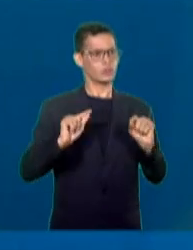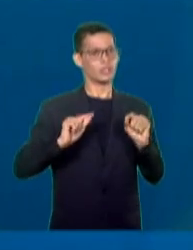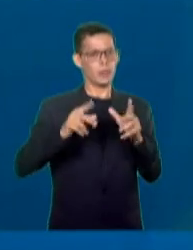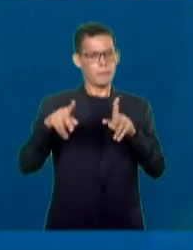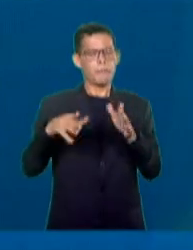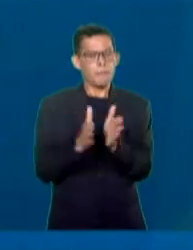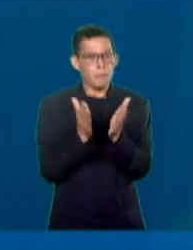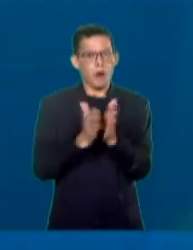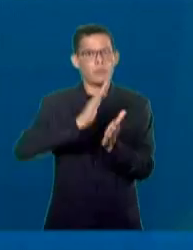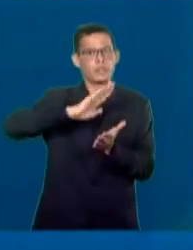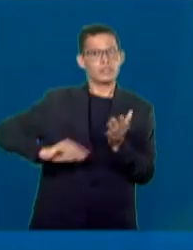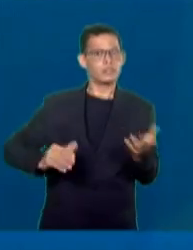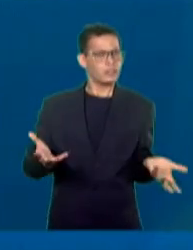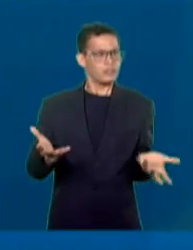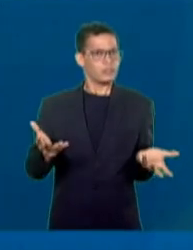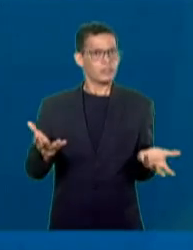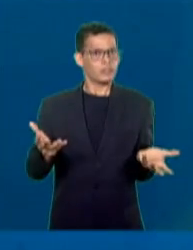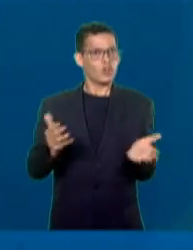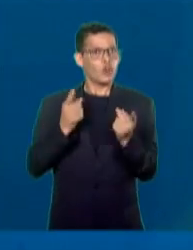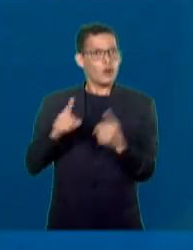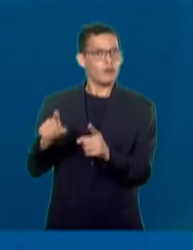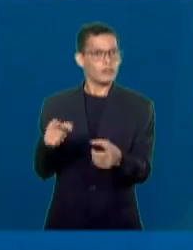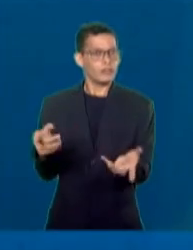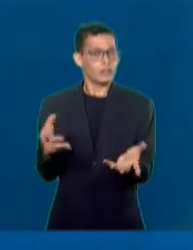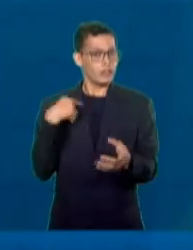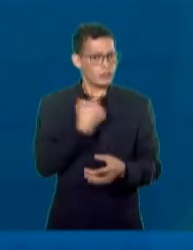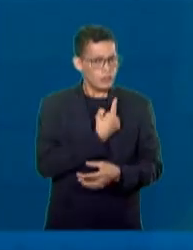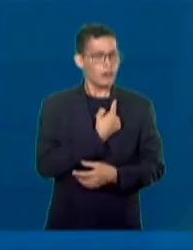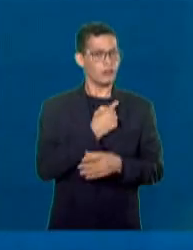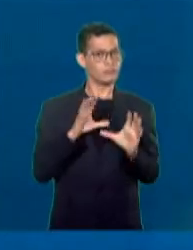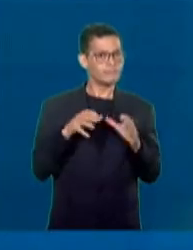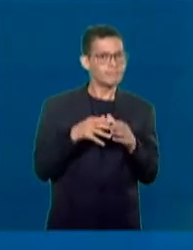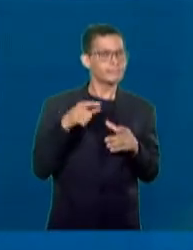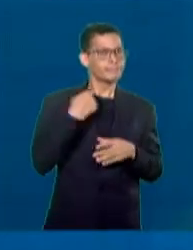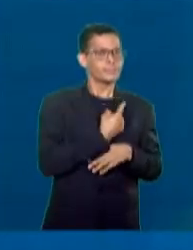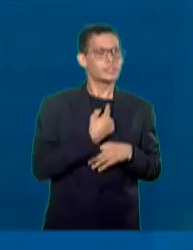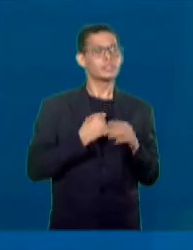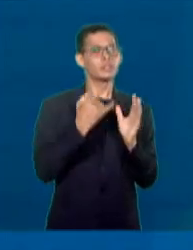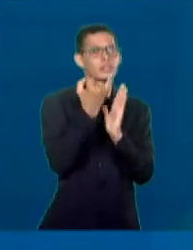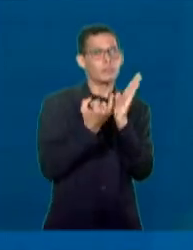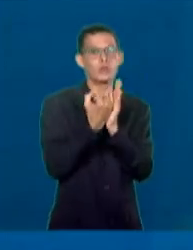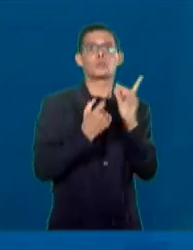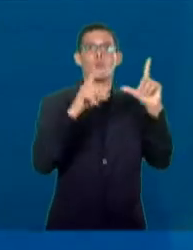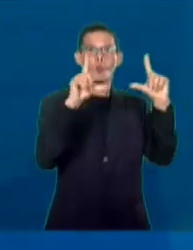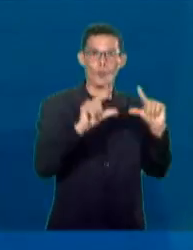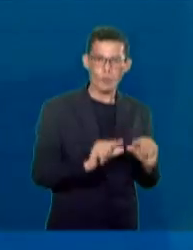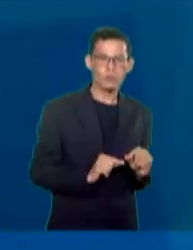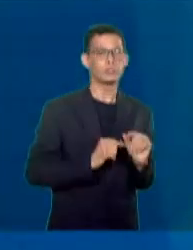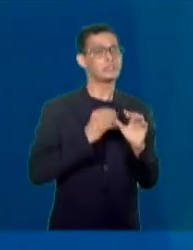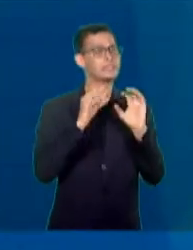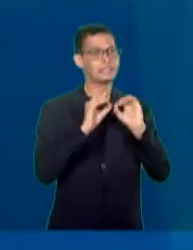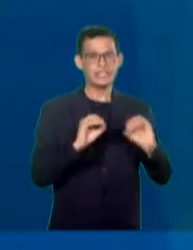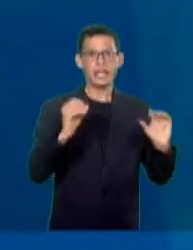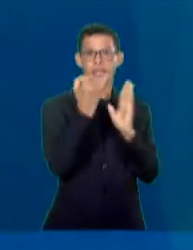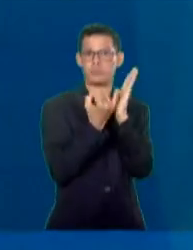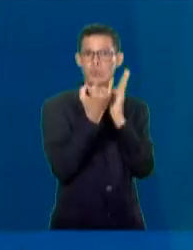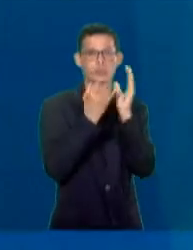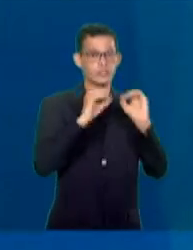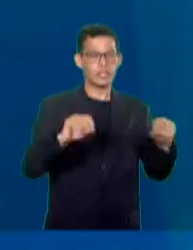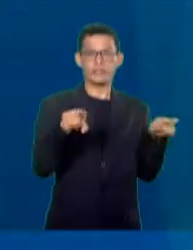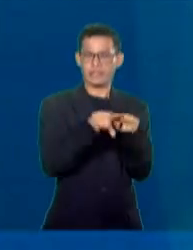não é só isso nós éramos todos impostos federais os combustíveis o gás de cozinha já tínhamos Zerado lá atrás